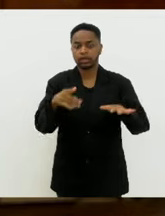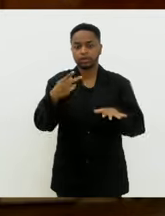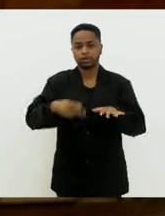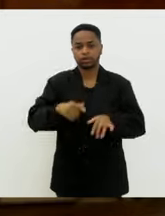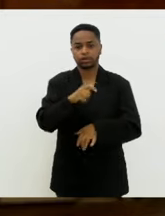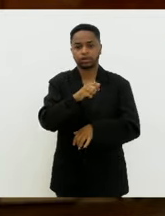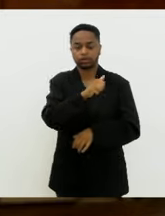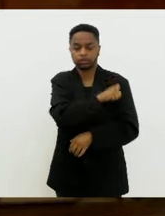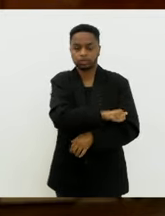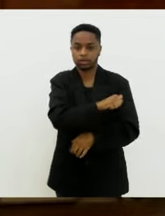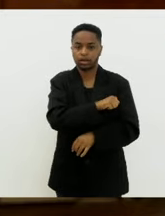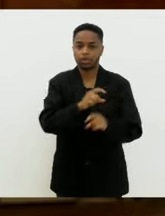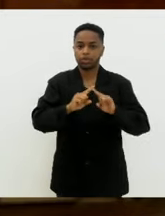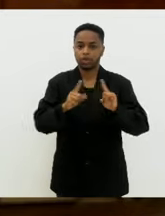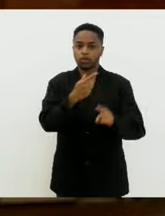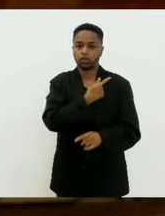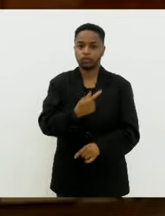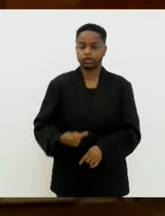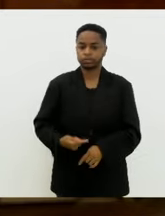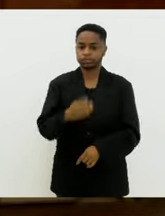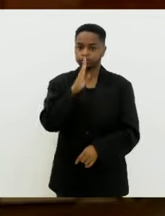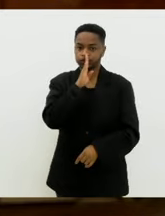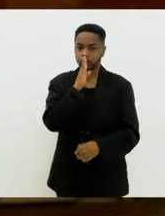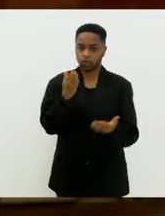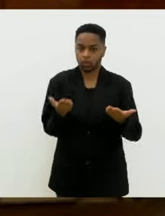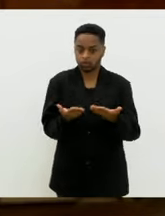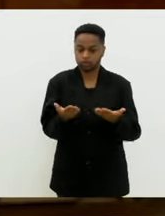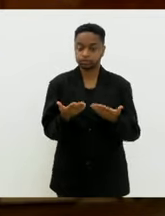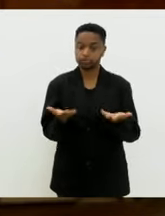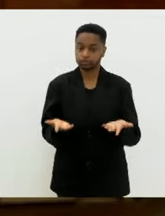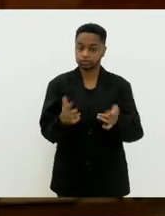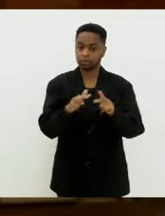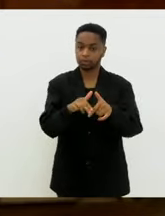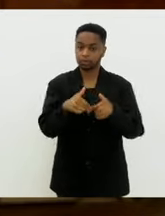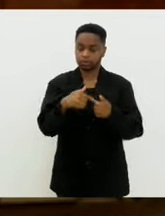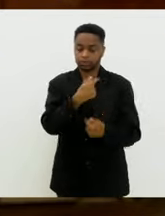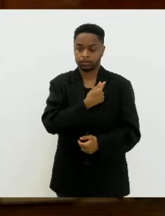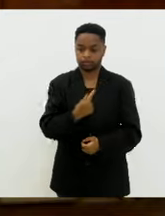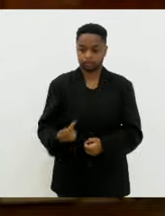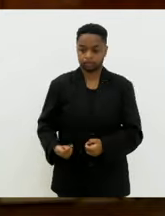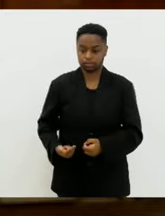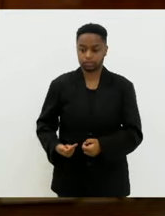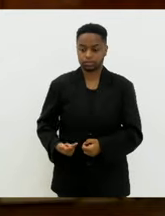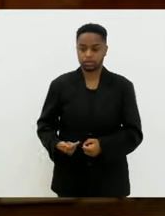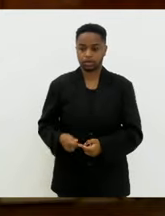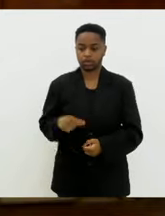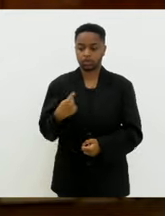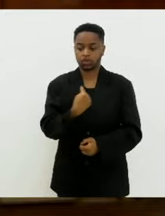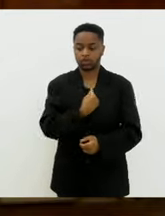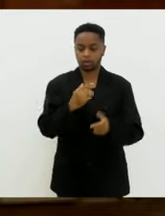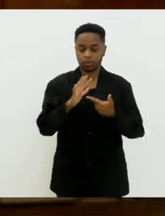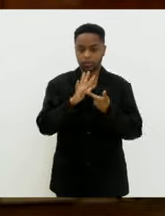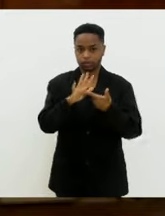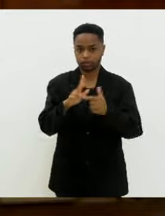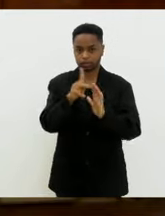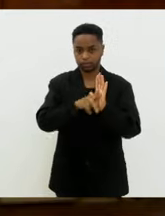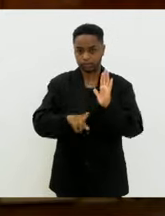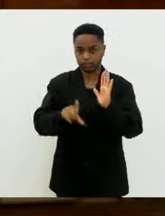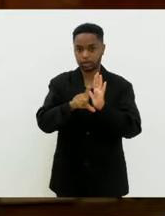governador do estado aqui nessa tribuna hoje. É por isso, senhor presidente, que nós apresentamos já um projeto de